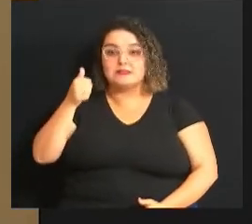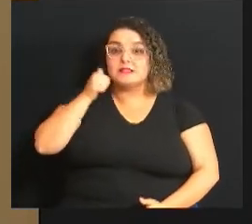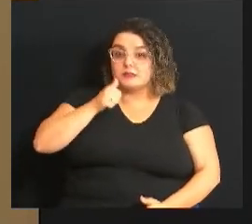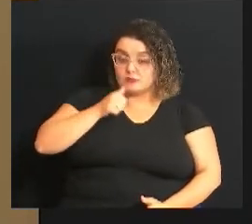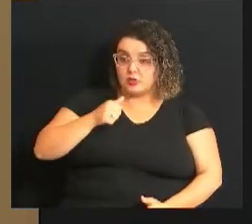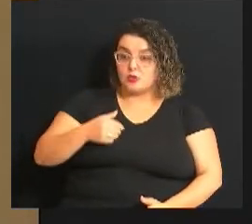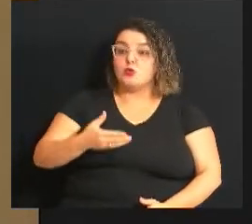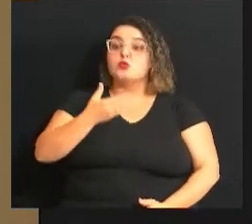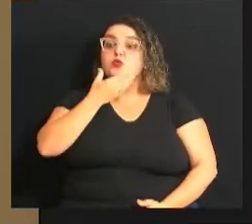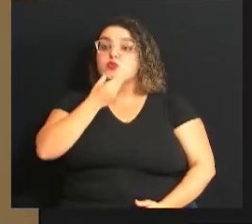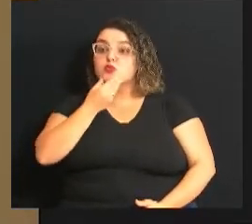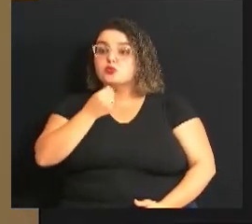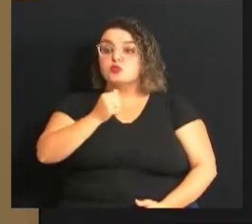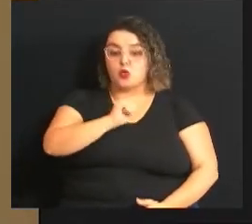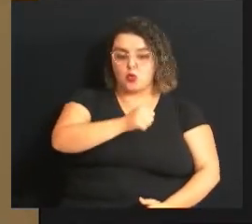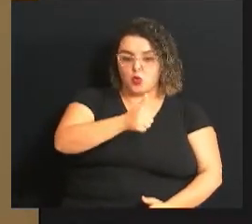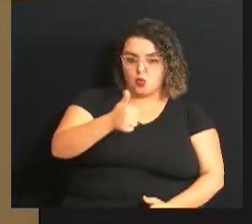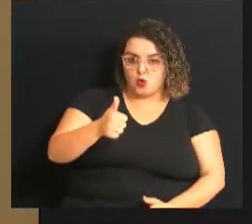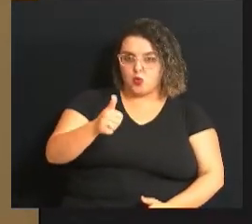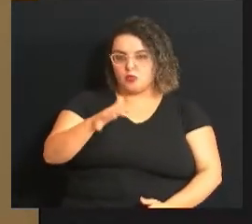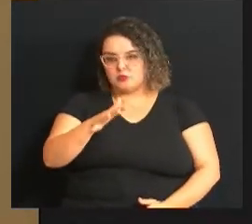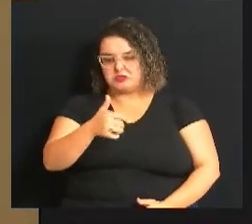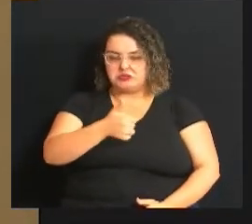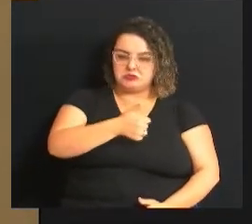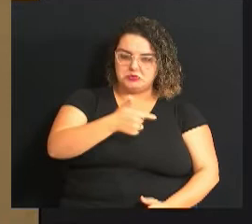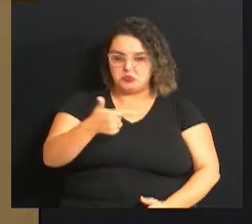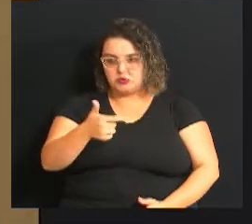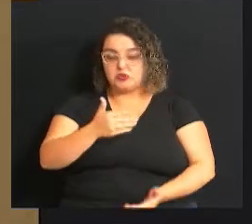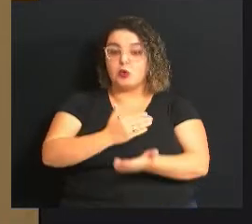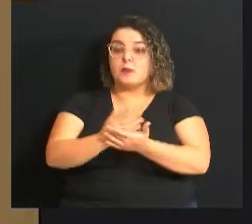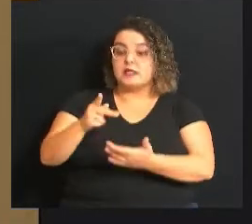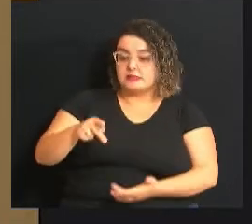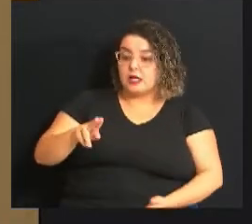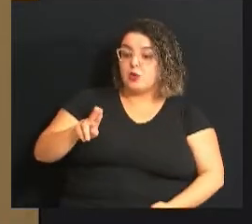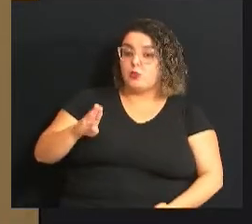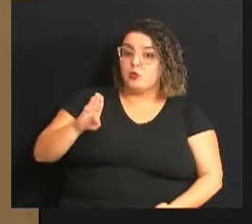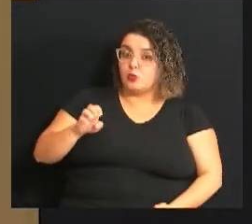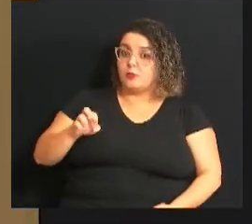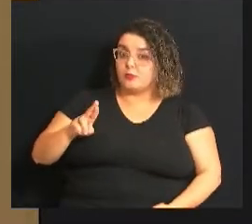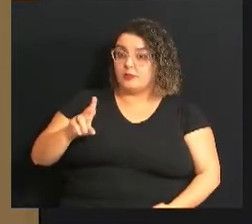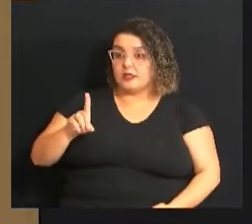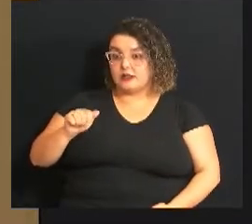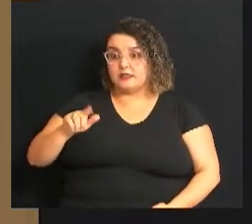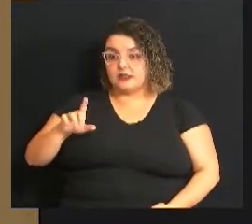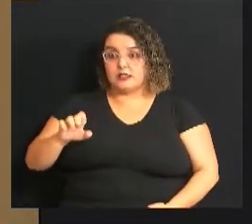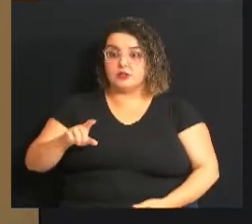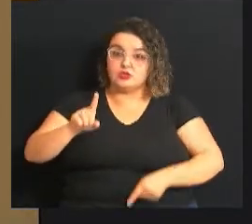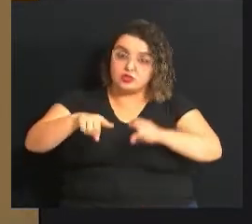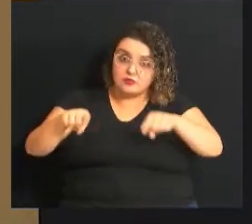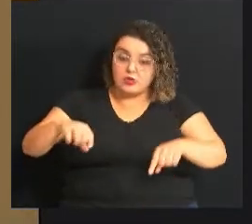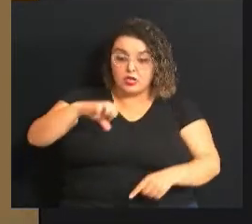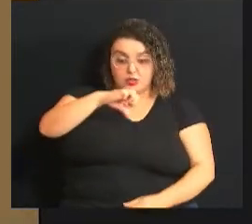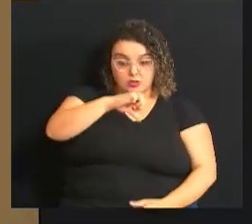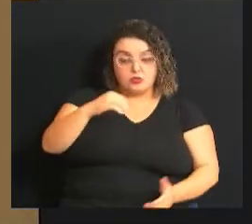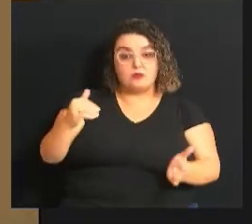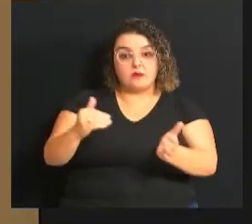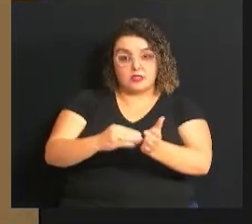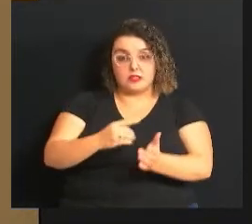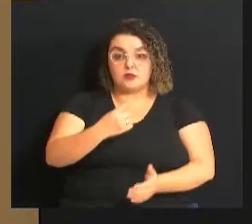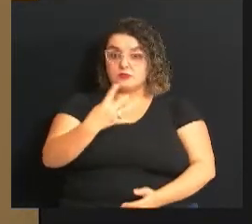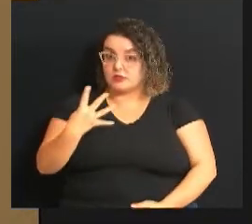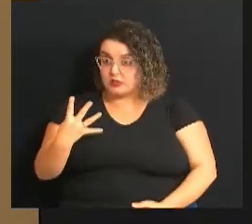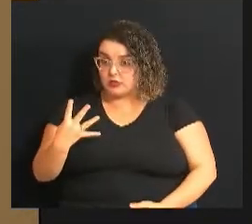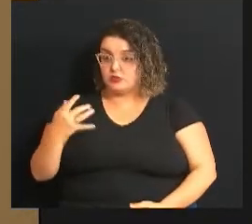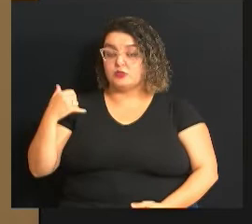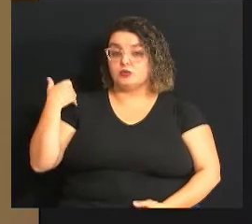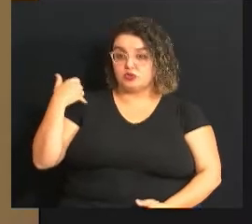em média, entre 11 e 12 anos começa a puberdade e a variação seria dos 9 aos 14 anos.